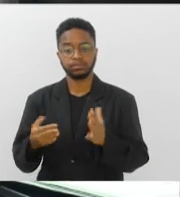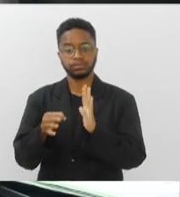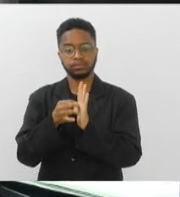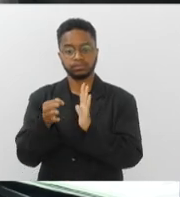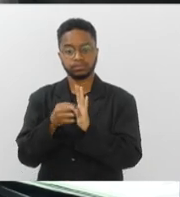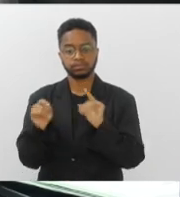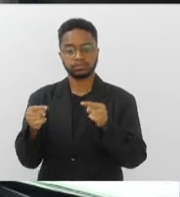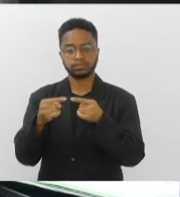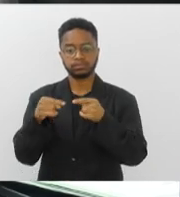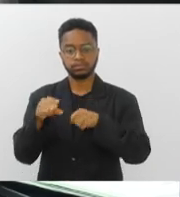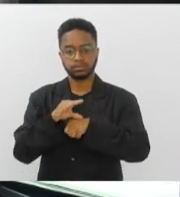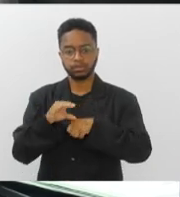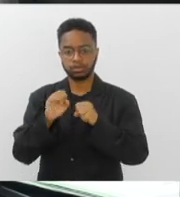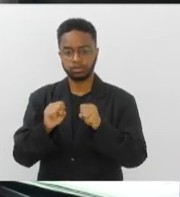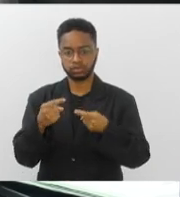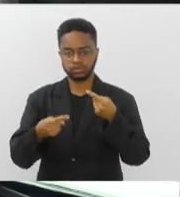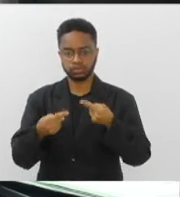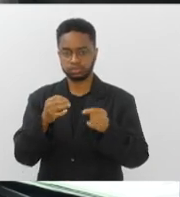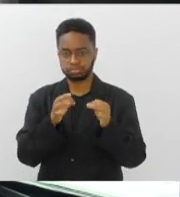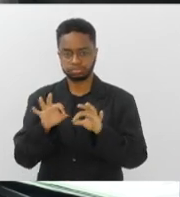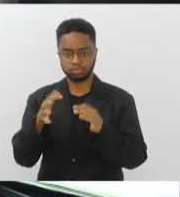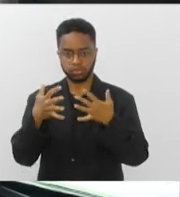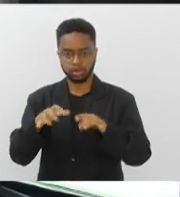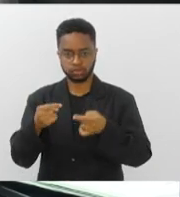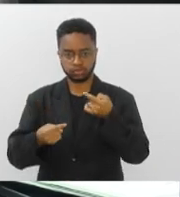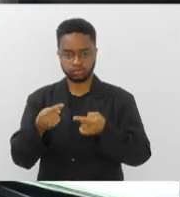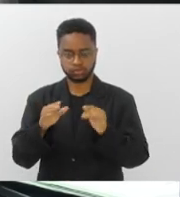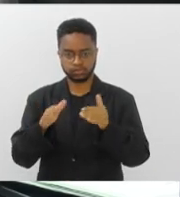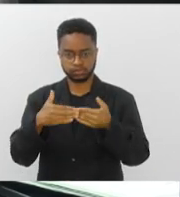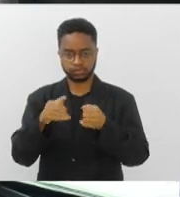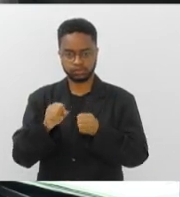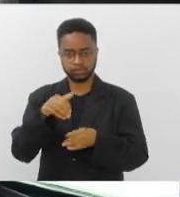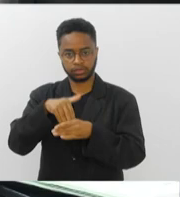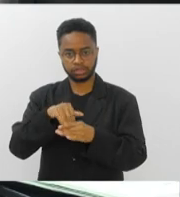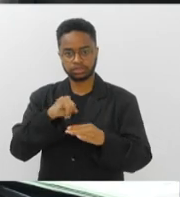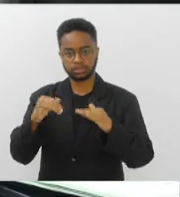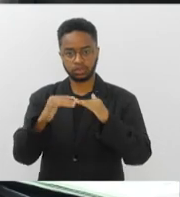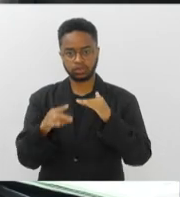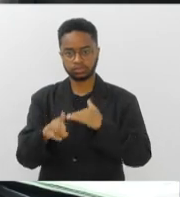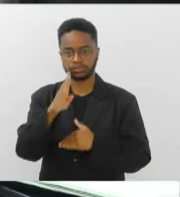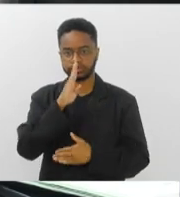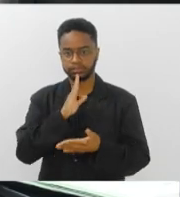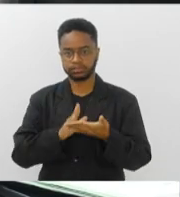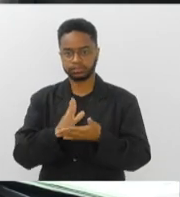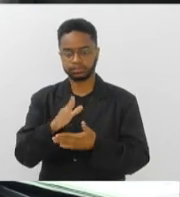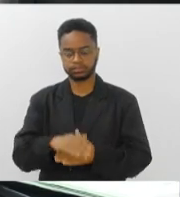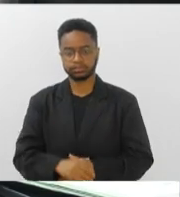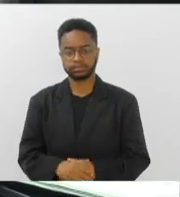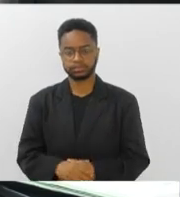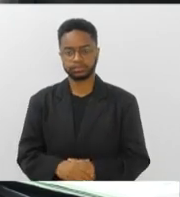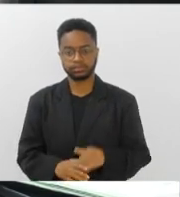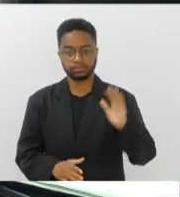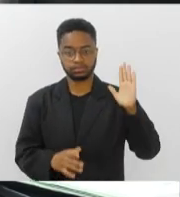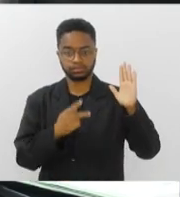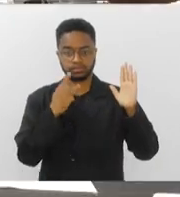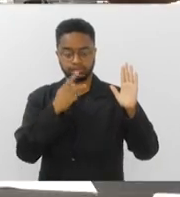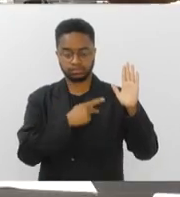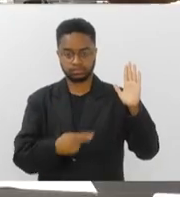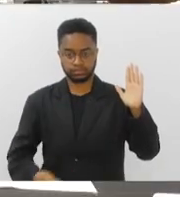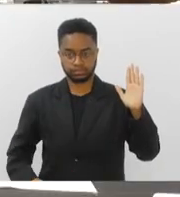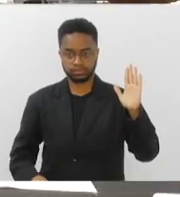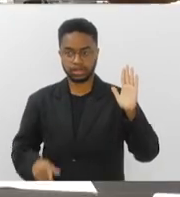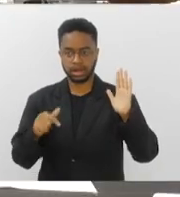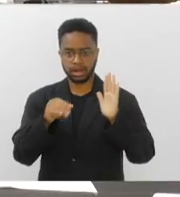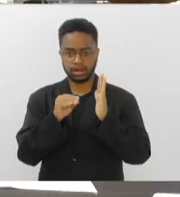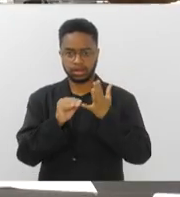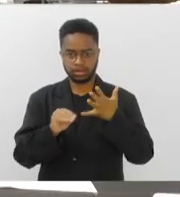pela constitucionalidade e em discussão. Não havendo quem queira discutir, encerrada a discussão. Em votação, senhores que aprovam, permaneçam como estão, aprovado. Presidente. Deputada Erika. Essa é a inversão